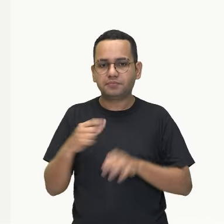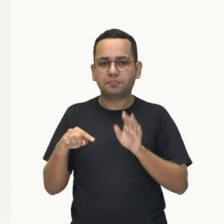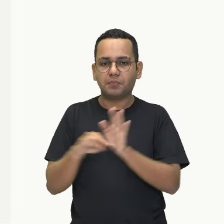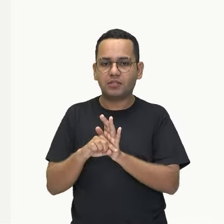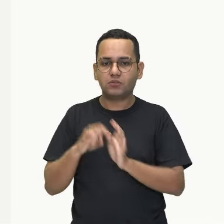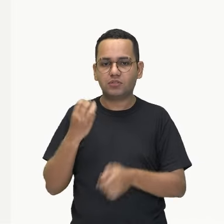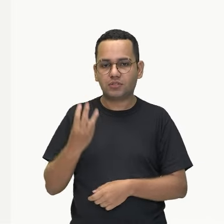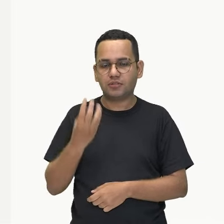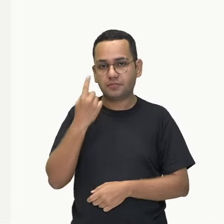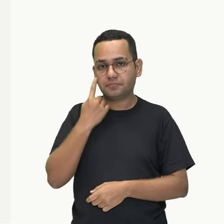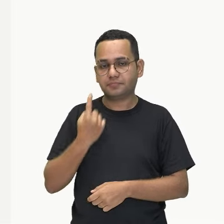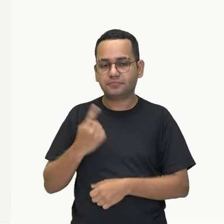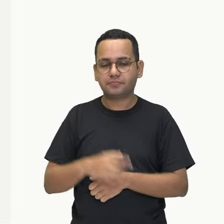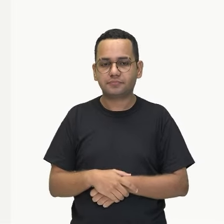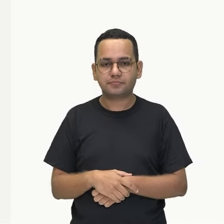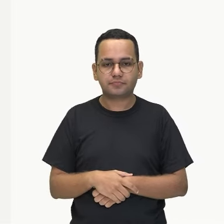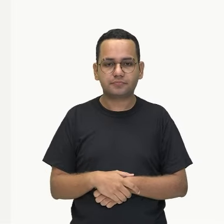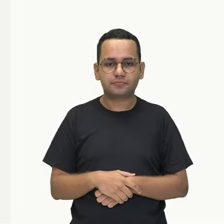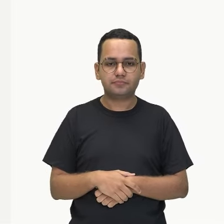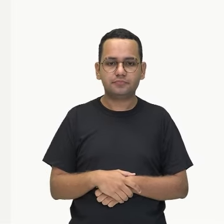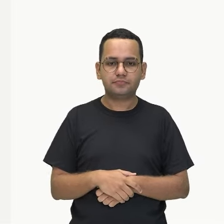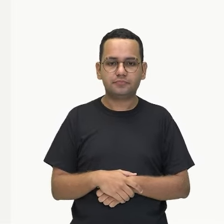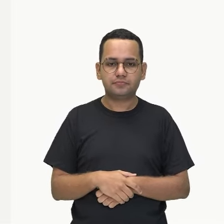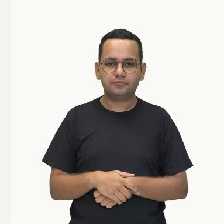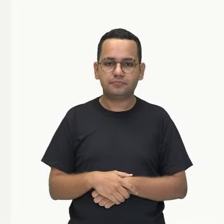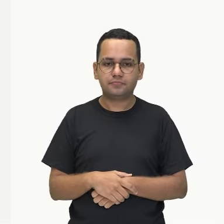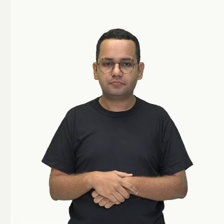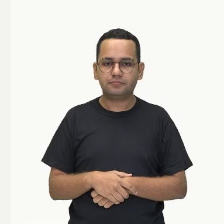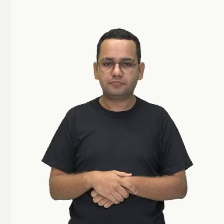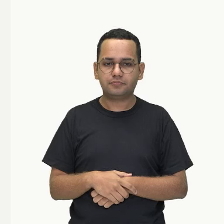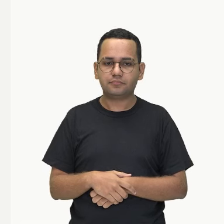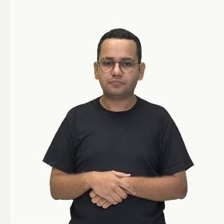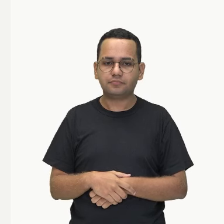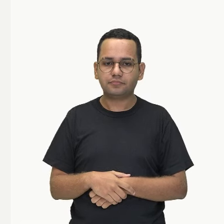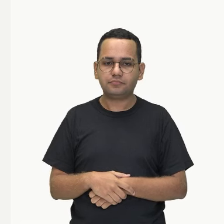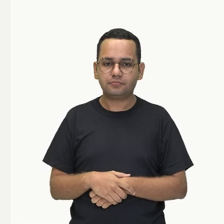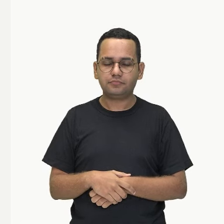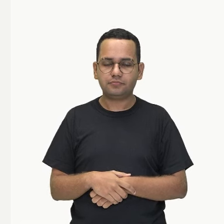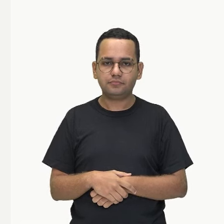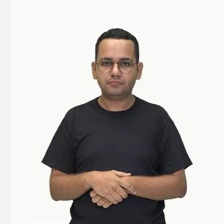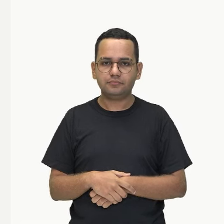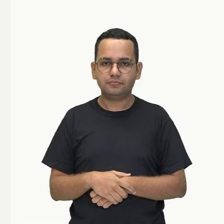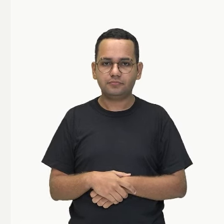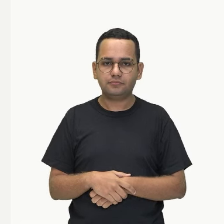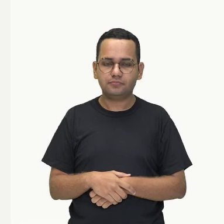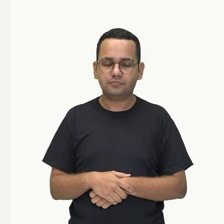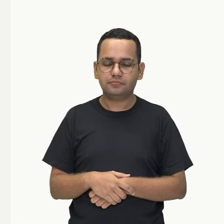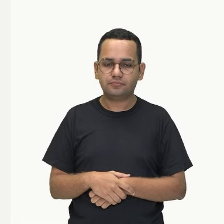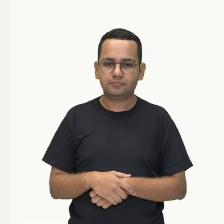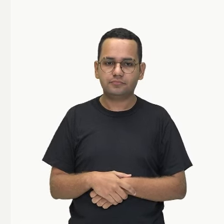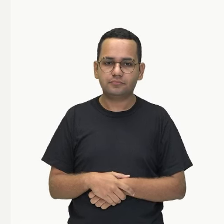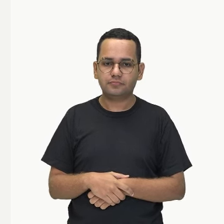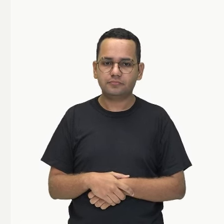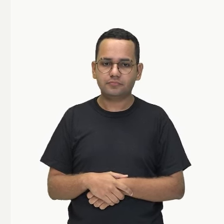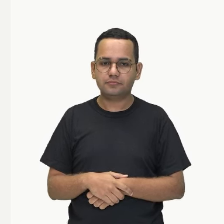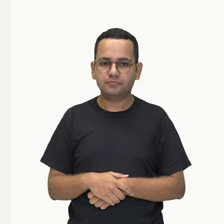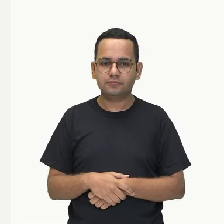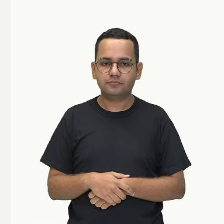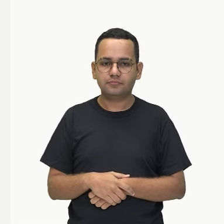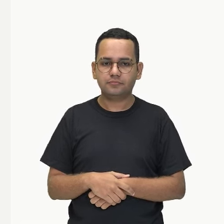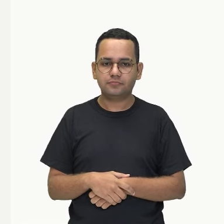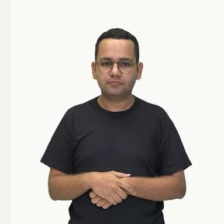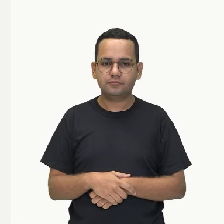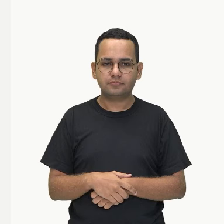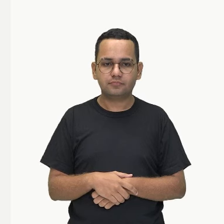menos 3, eu vou colocar agora ele aqui para ficar perto do mais 6.